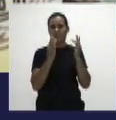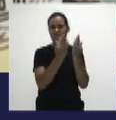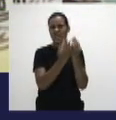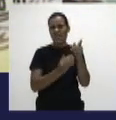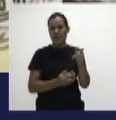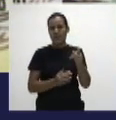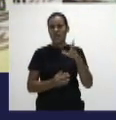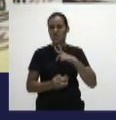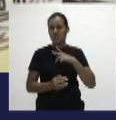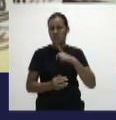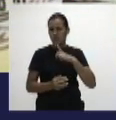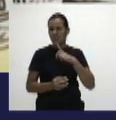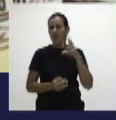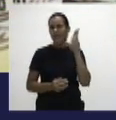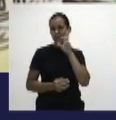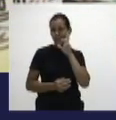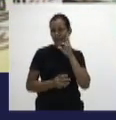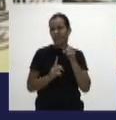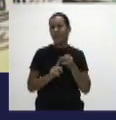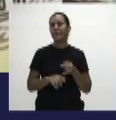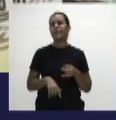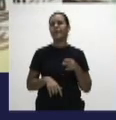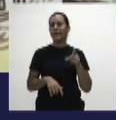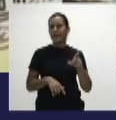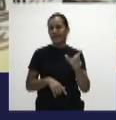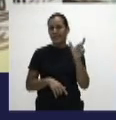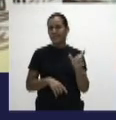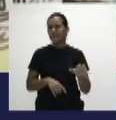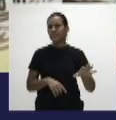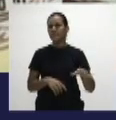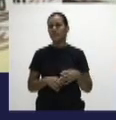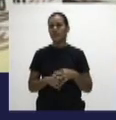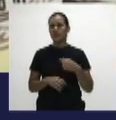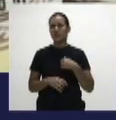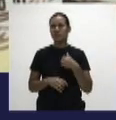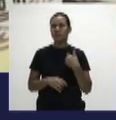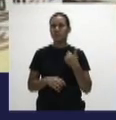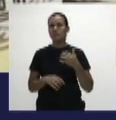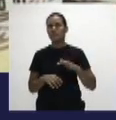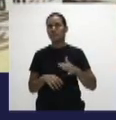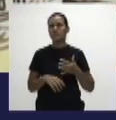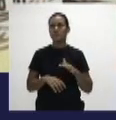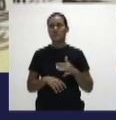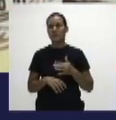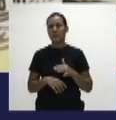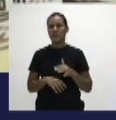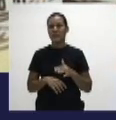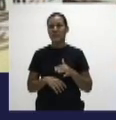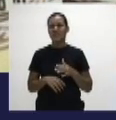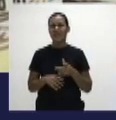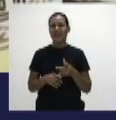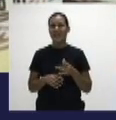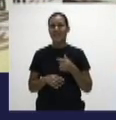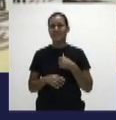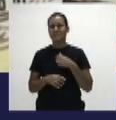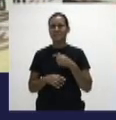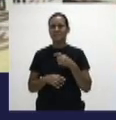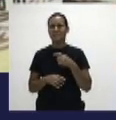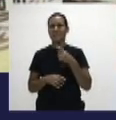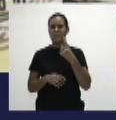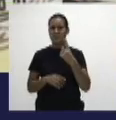o né quem tomava conta na época de o irmão dele tinha ele e era dele o circo então eu vendia uns 10 anos 15 anos